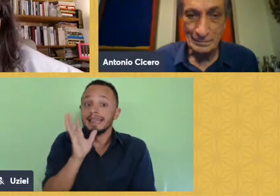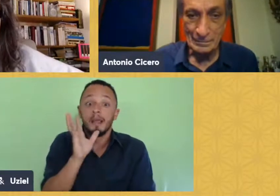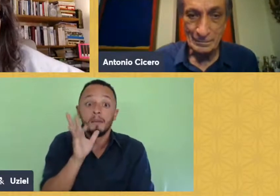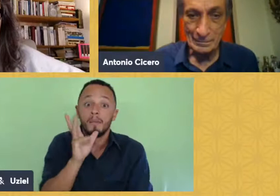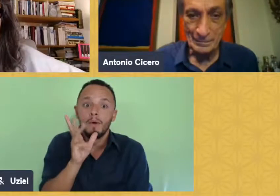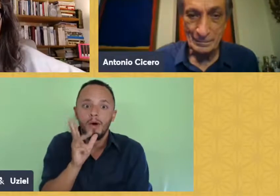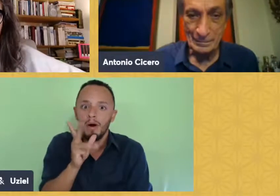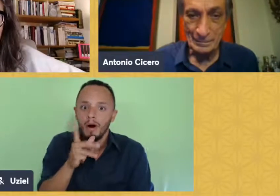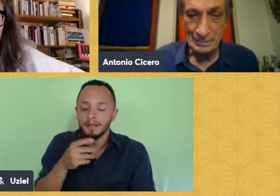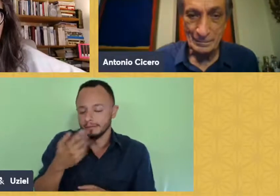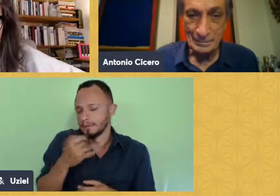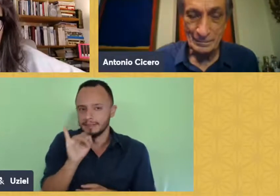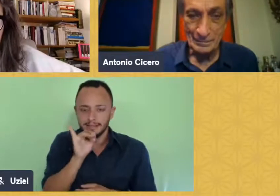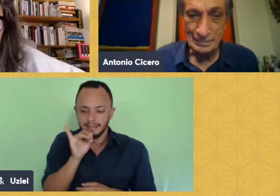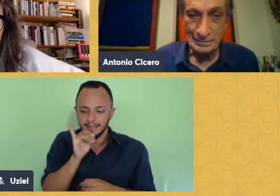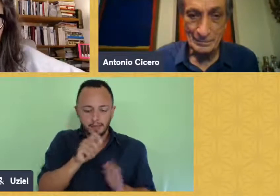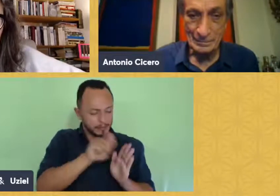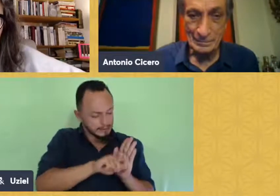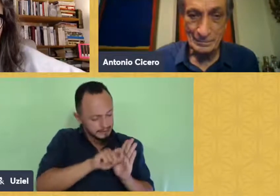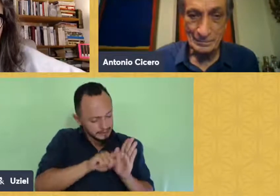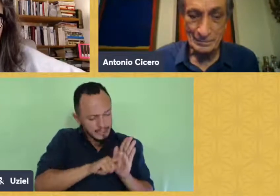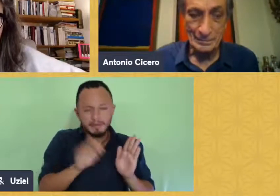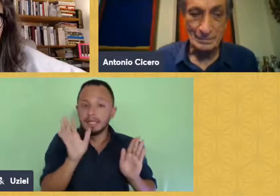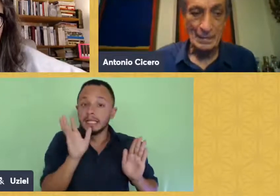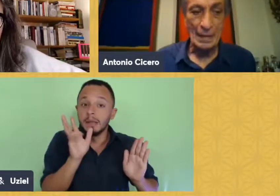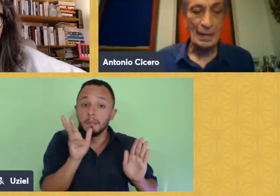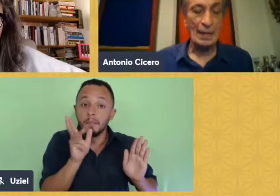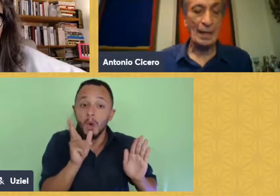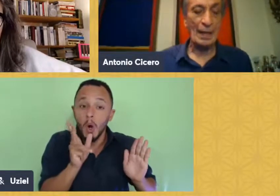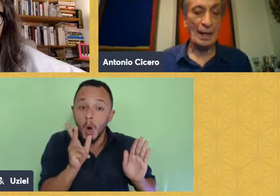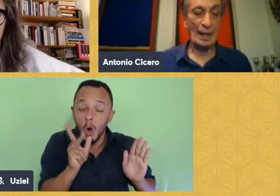mas maturou na compreensão e no sentir?